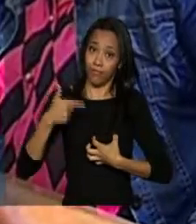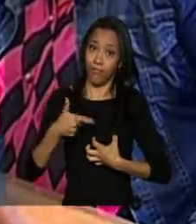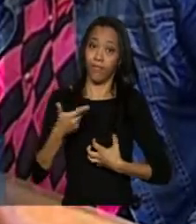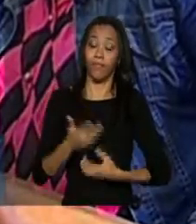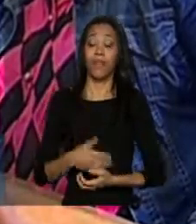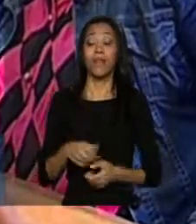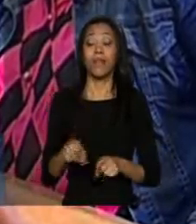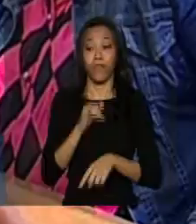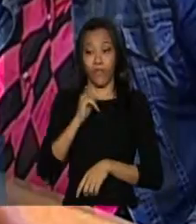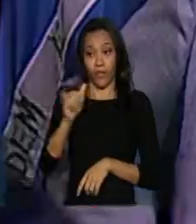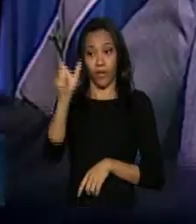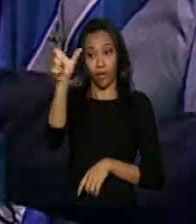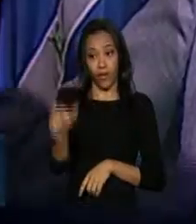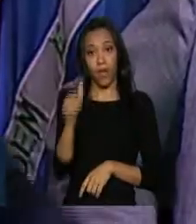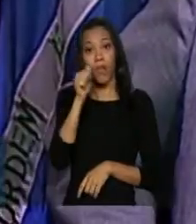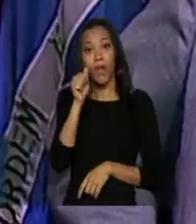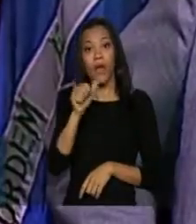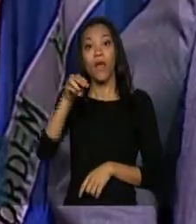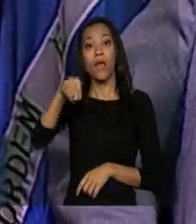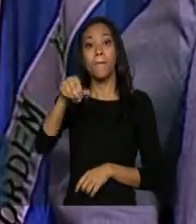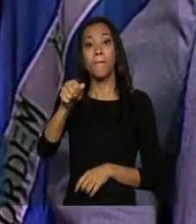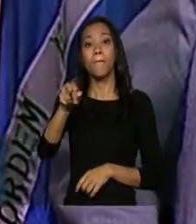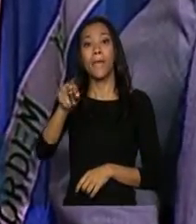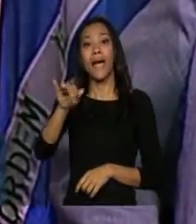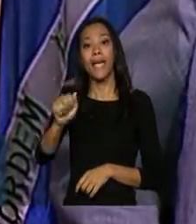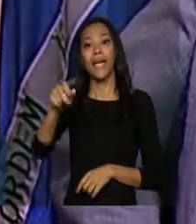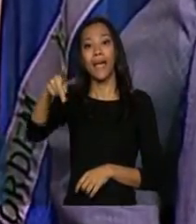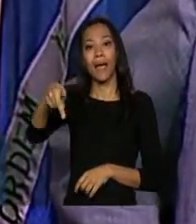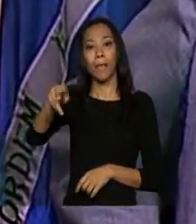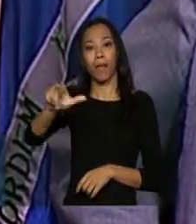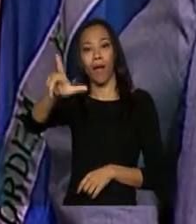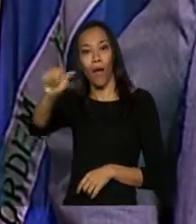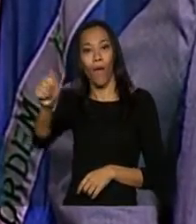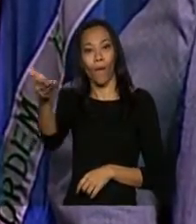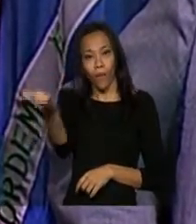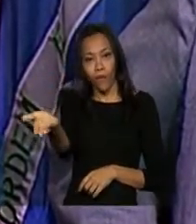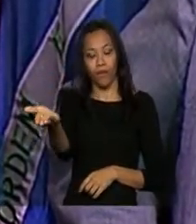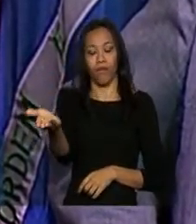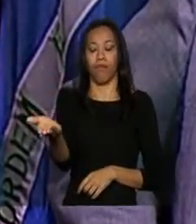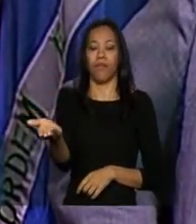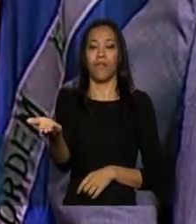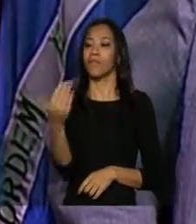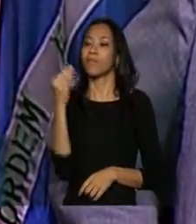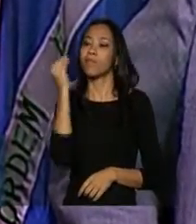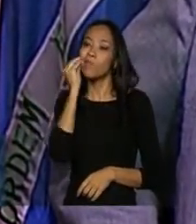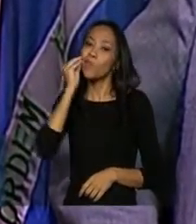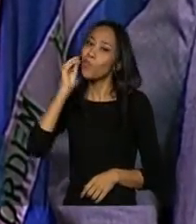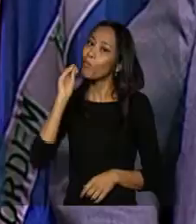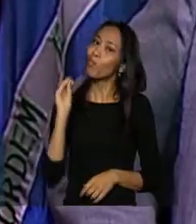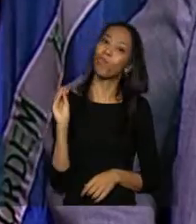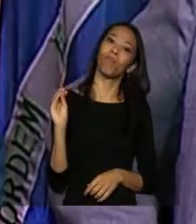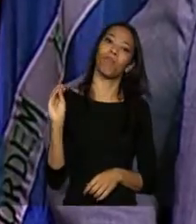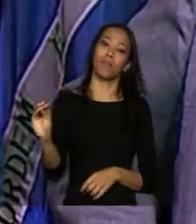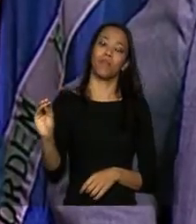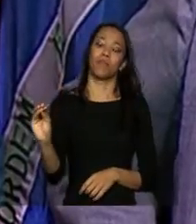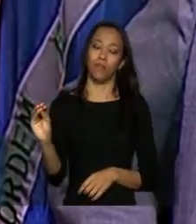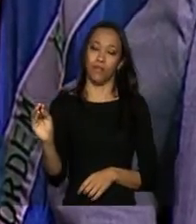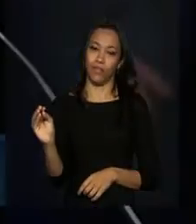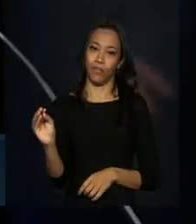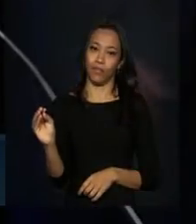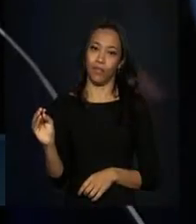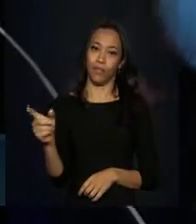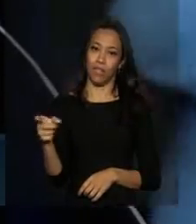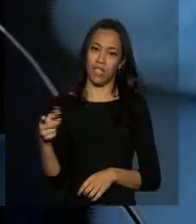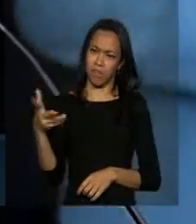E Maria Paula, eterna musa da rede, nossa embaixadora, um beijo desse time